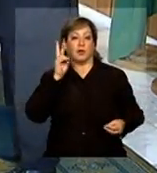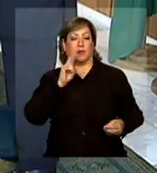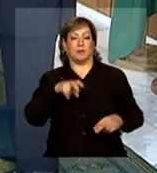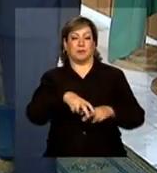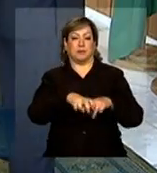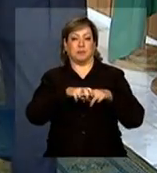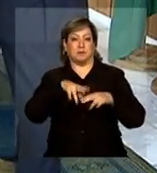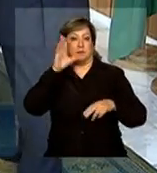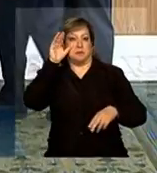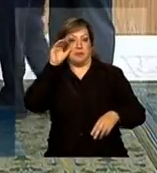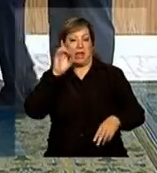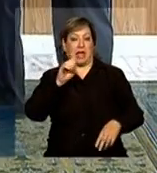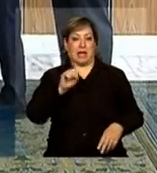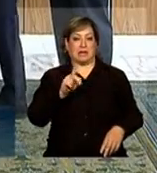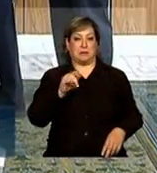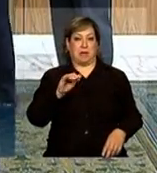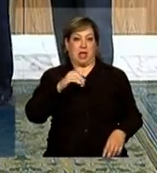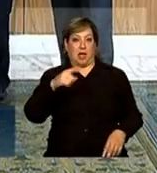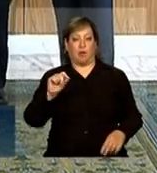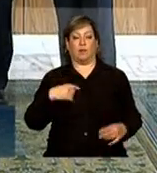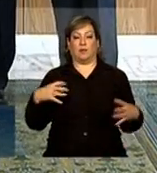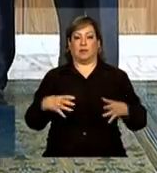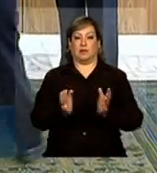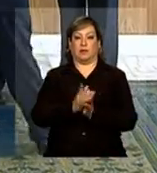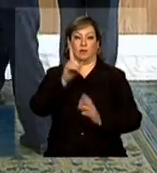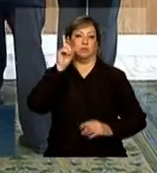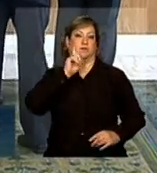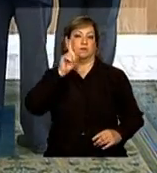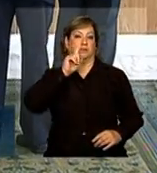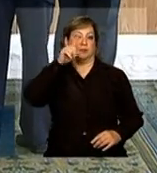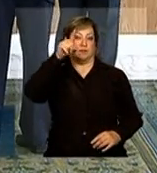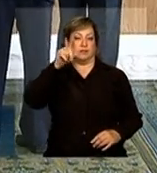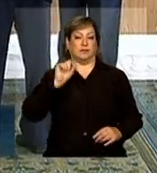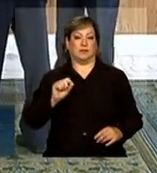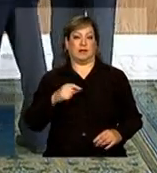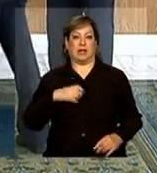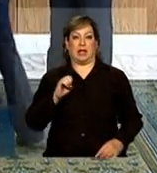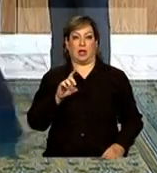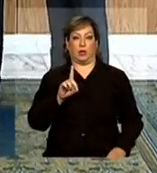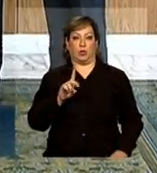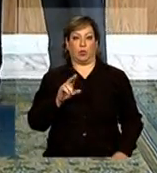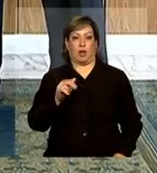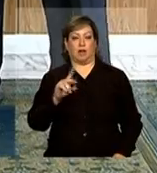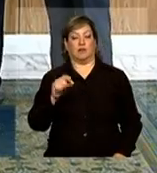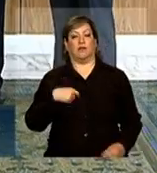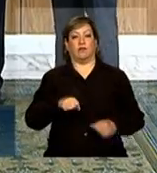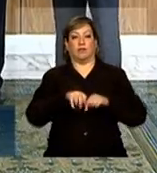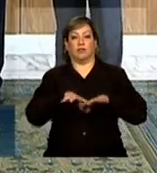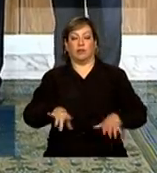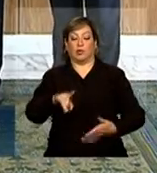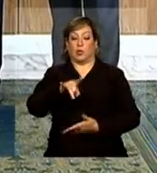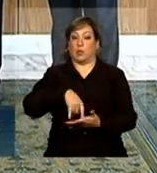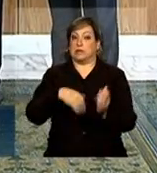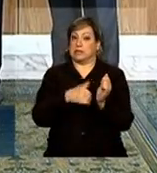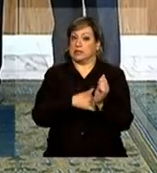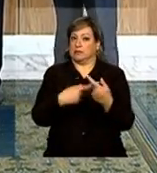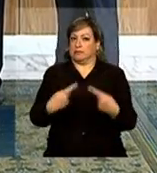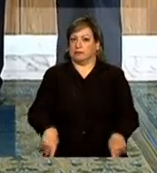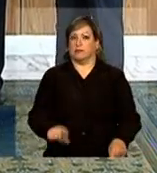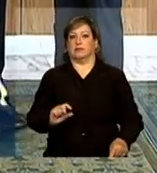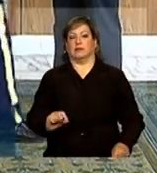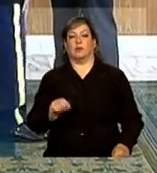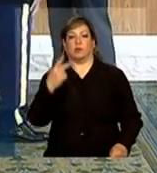pelo ex-colaborador da Agência de Segurança Nacional dos Estados Unidos, Edward Snowden, né, que vazou os documentos secretos do